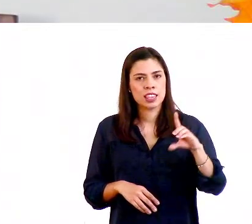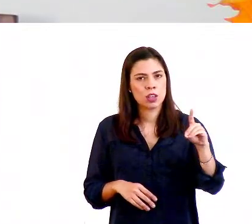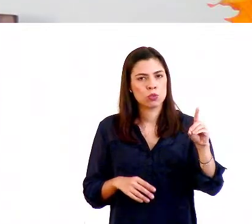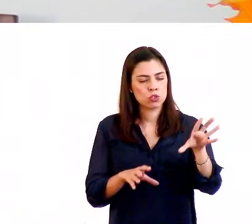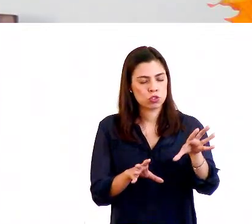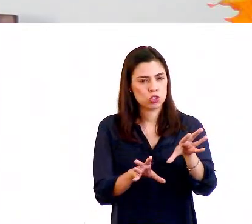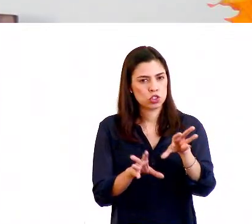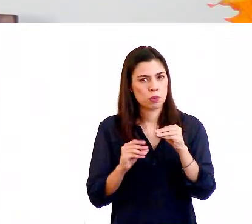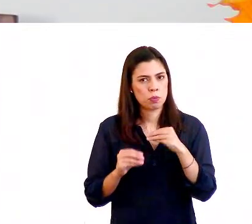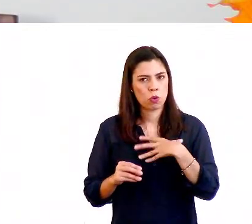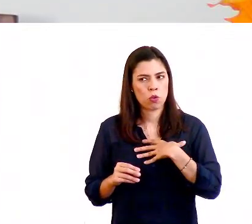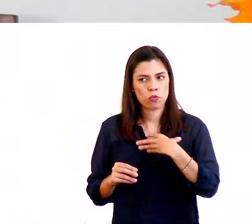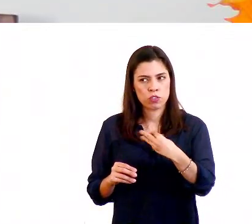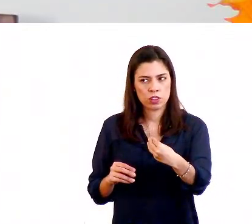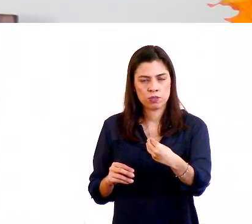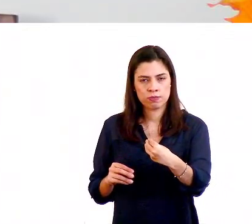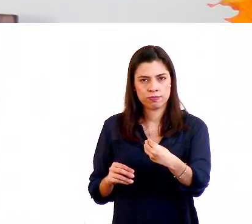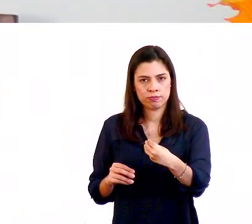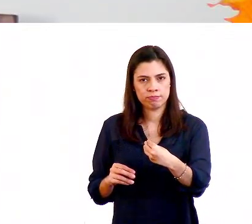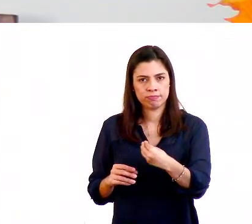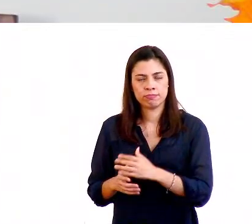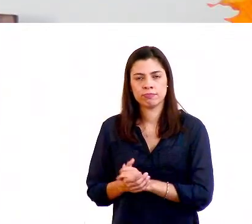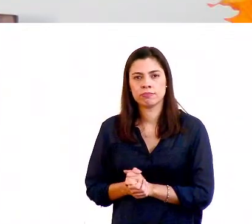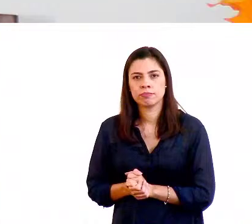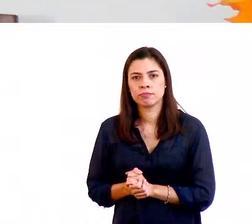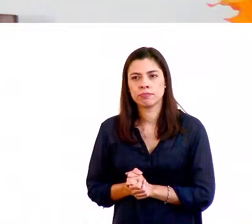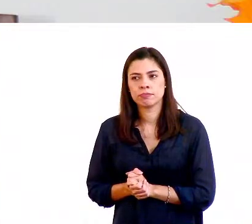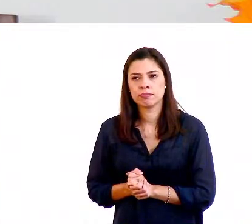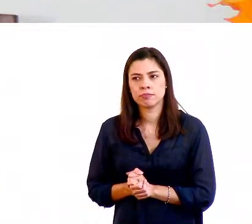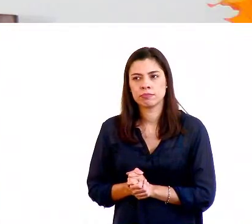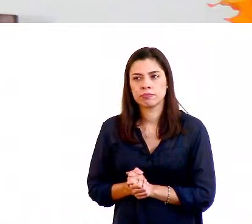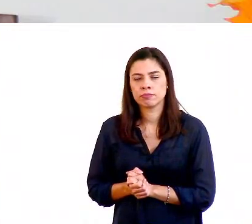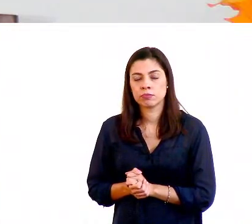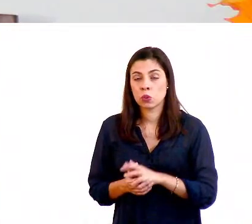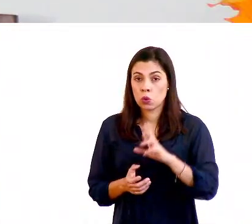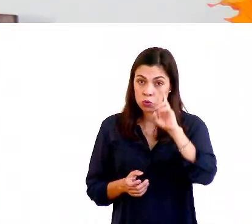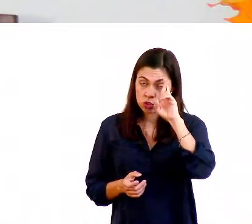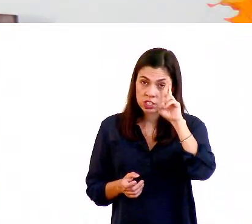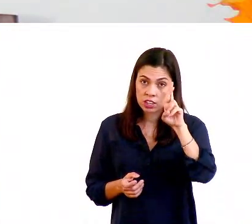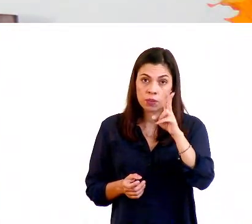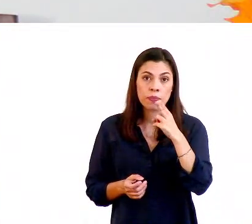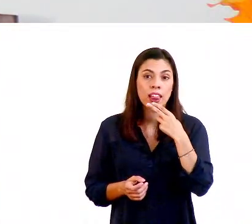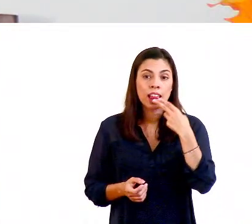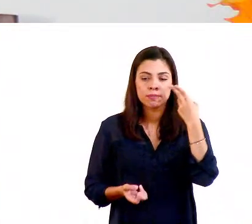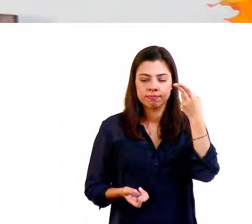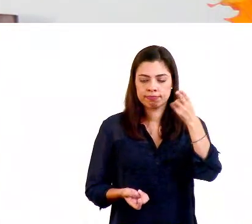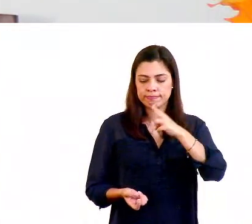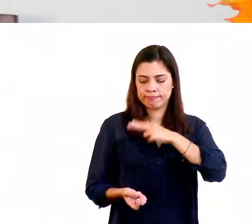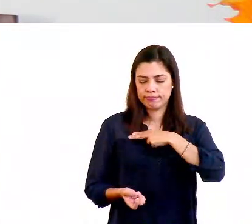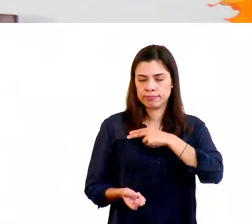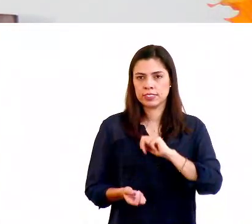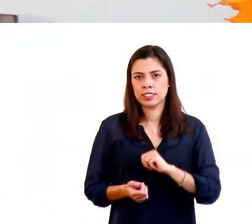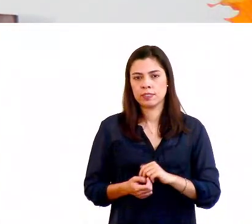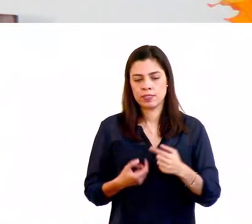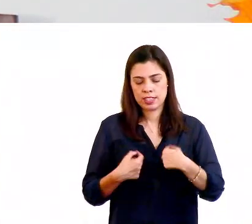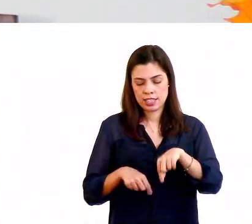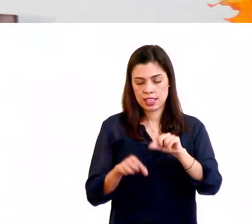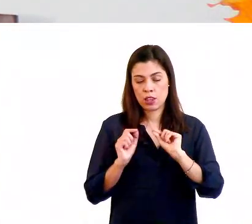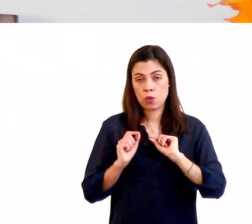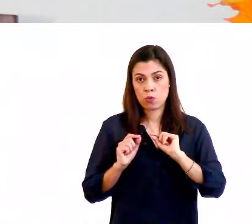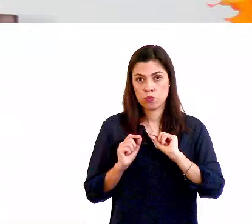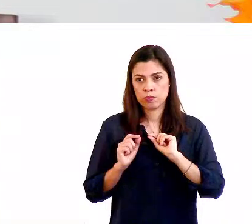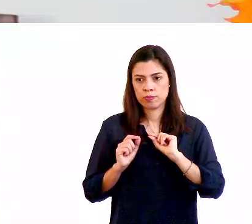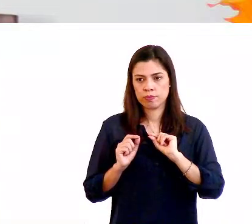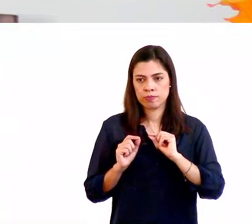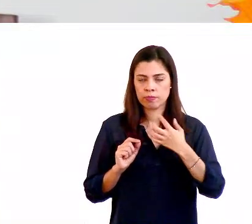Nesse dia da sua conversão, o Senhor colocou sobre você, dentro de você,